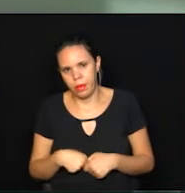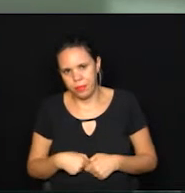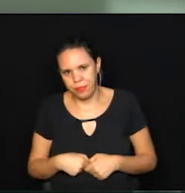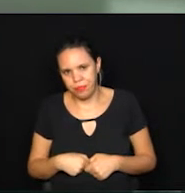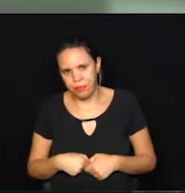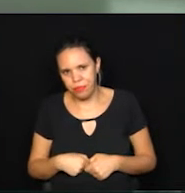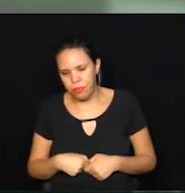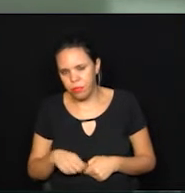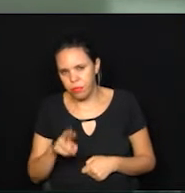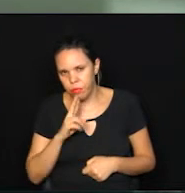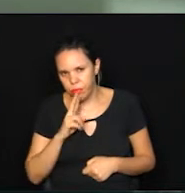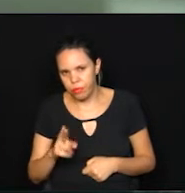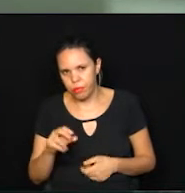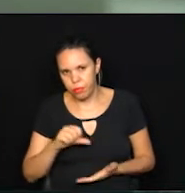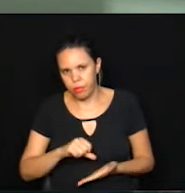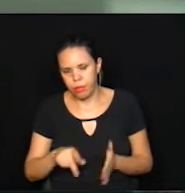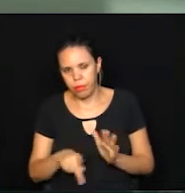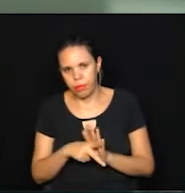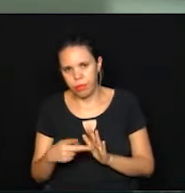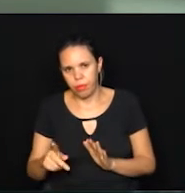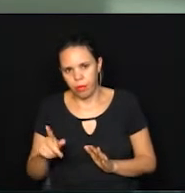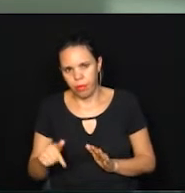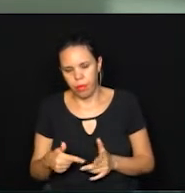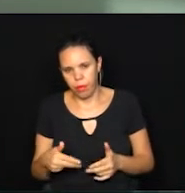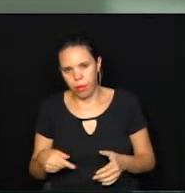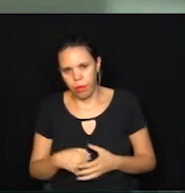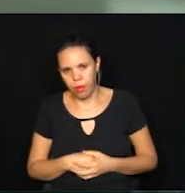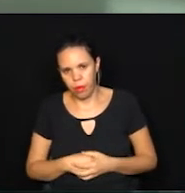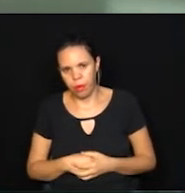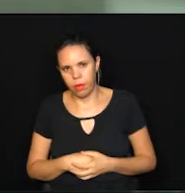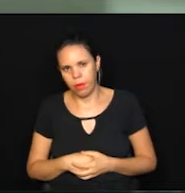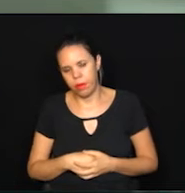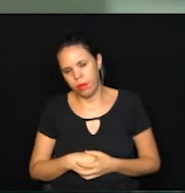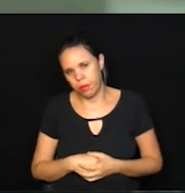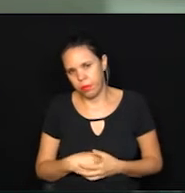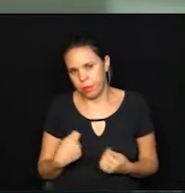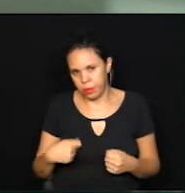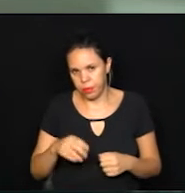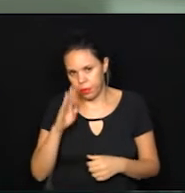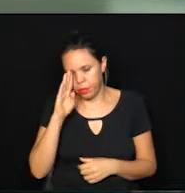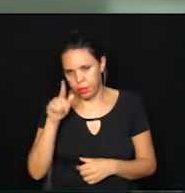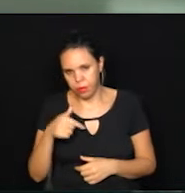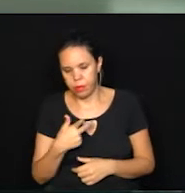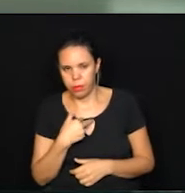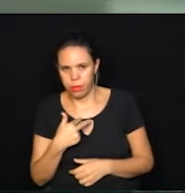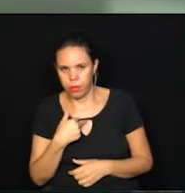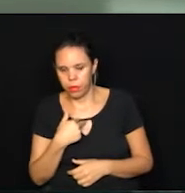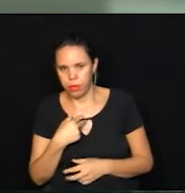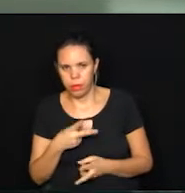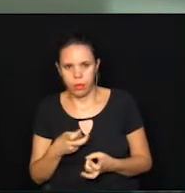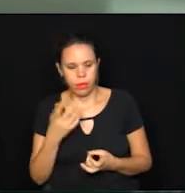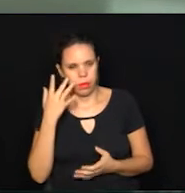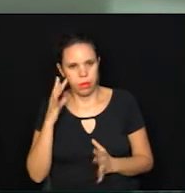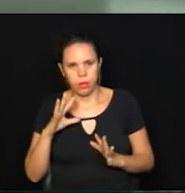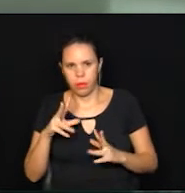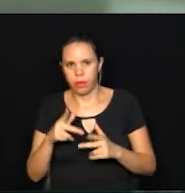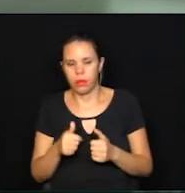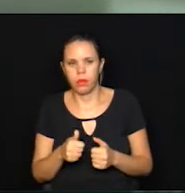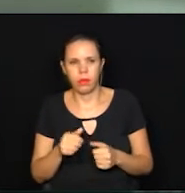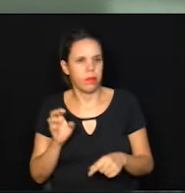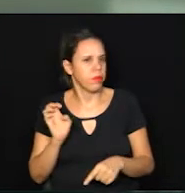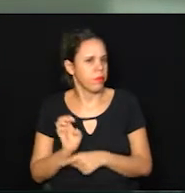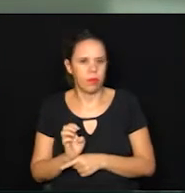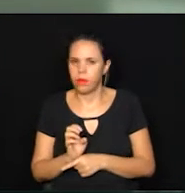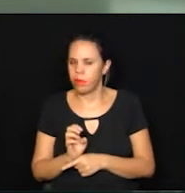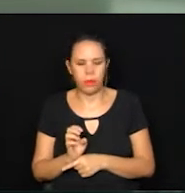para uma resposta local. Isso é algo que tem que se destacar. Não podemos olhar todos os estados